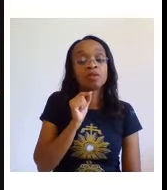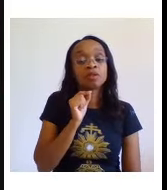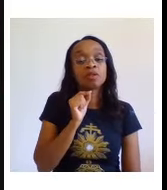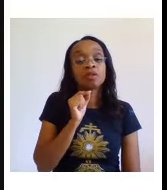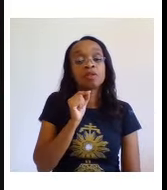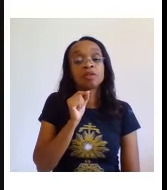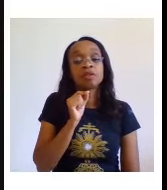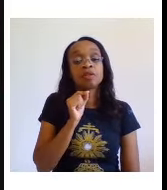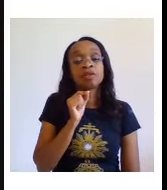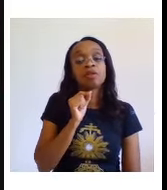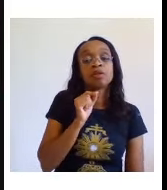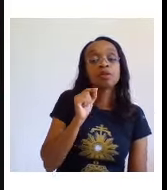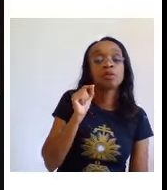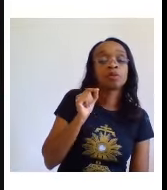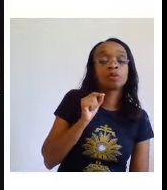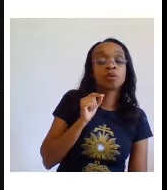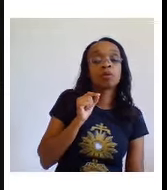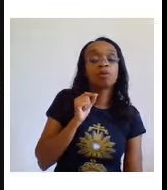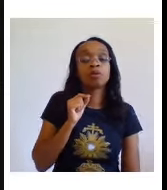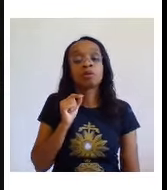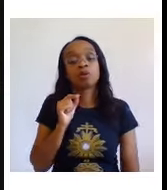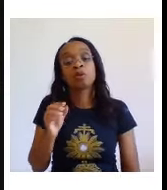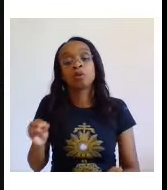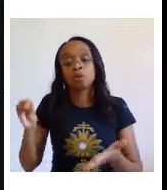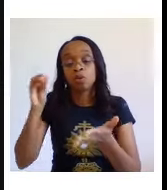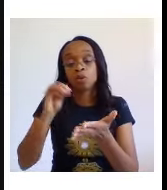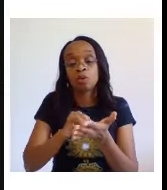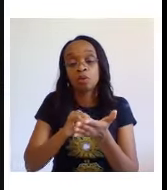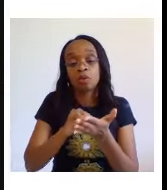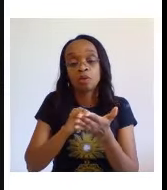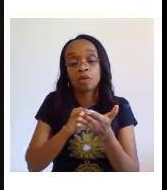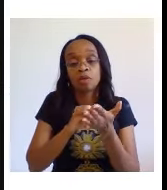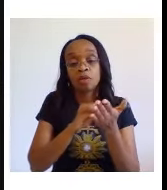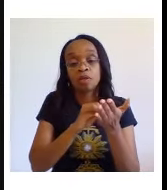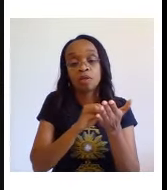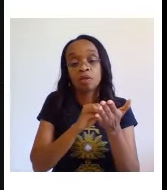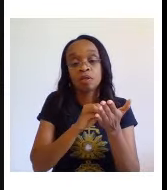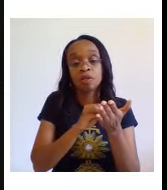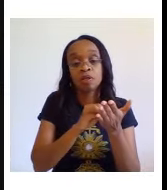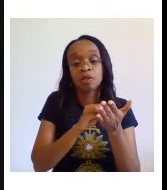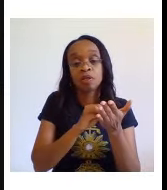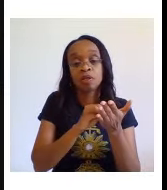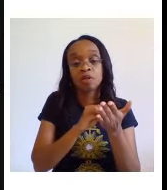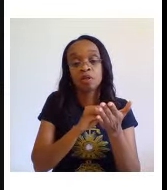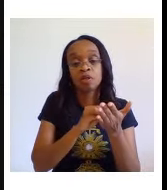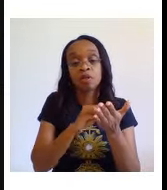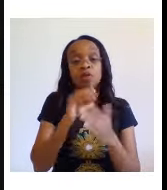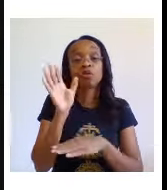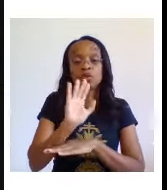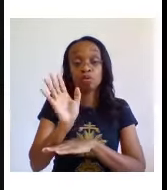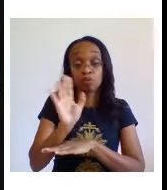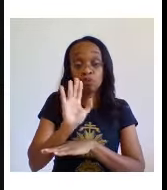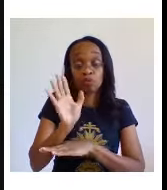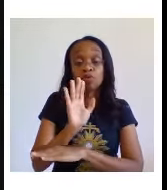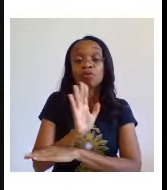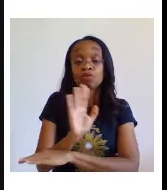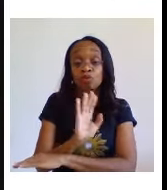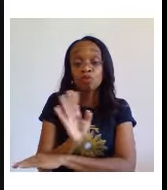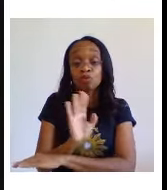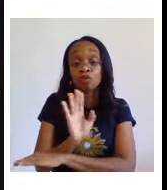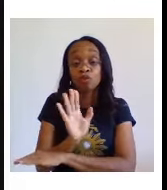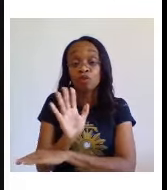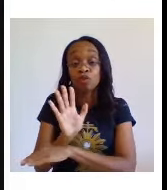uma plataforma riquíssima, né, como foi colocado naquele primeiro, no vídeo que passou no início do evento,